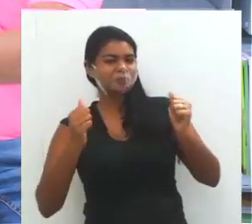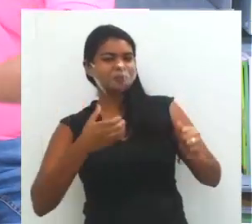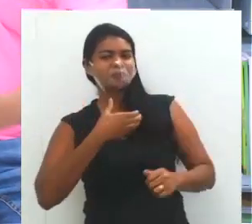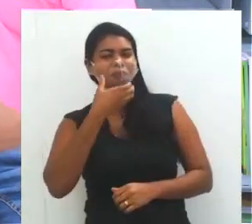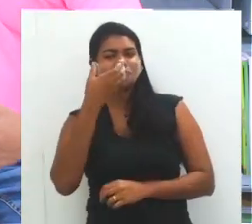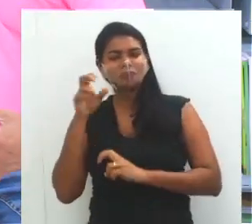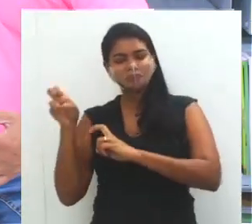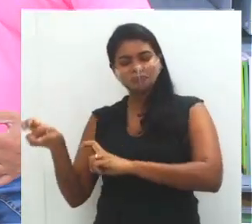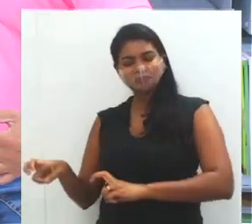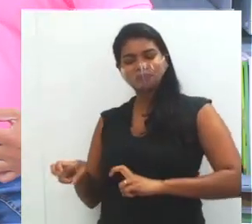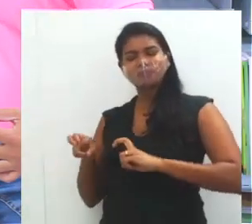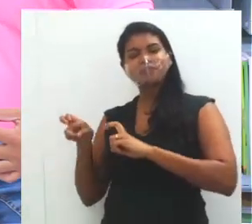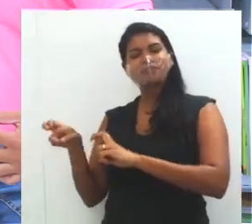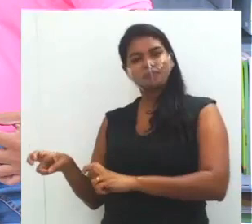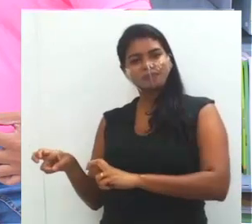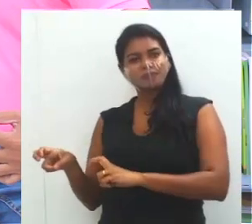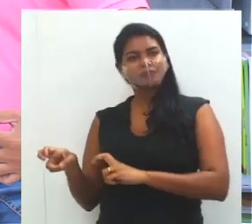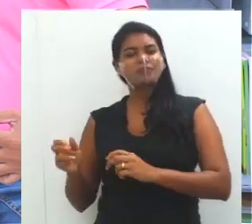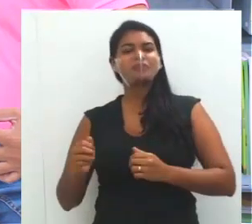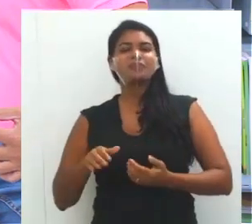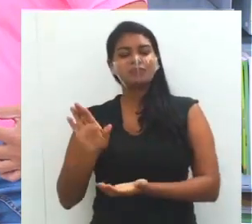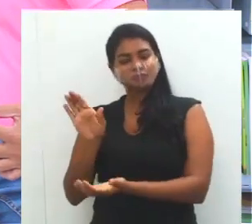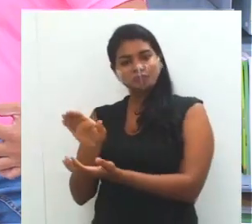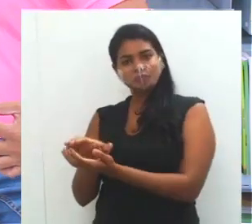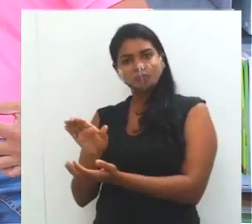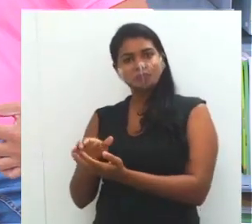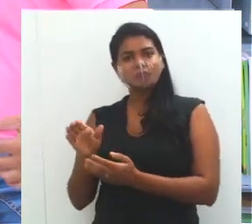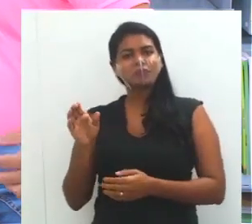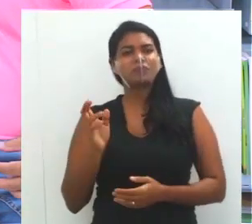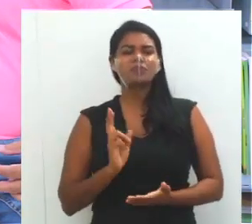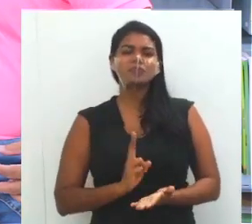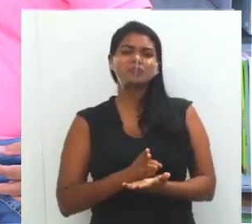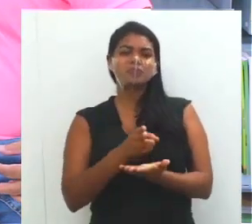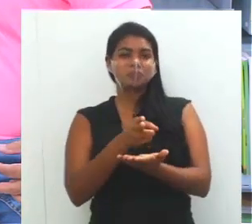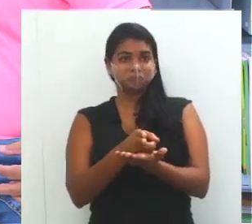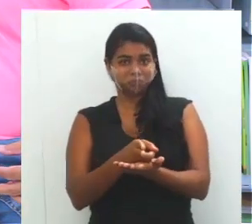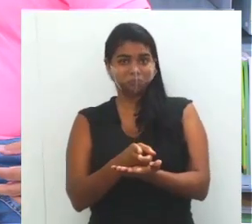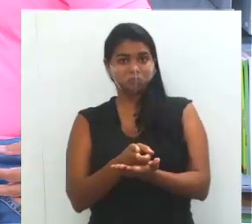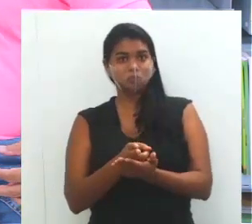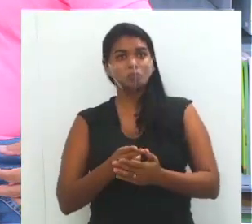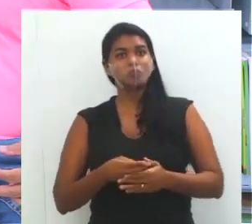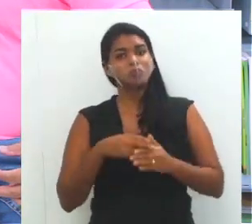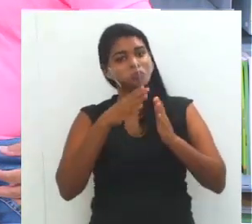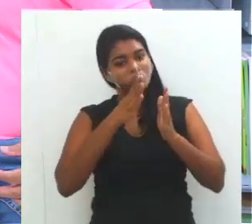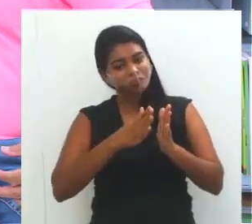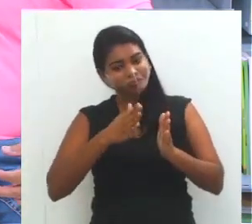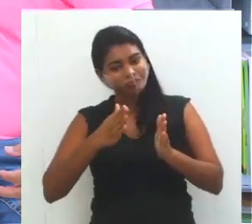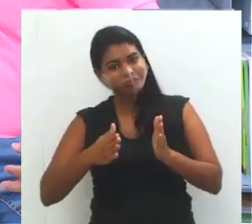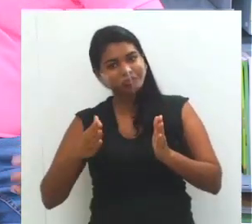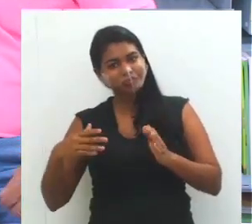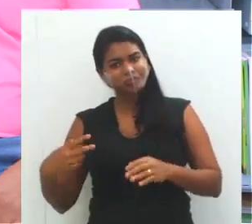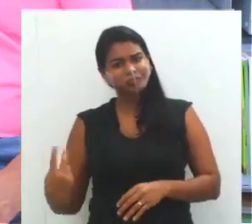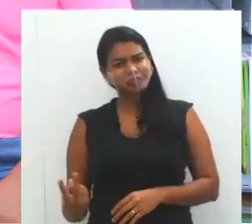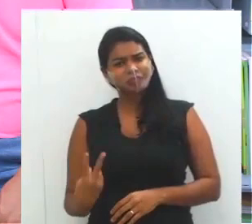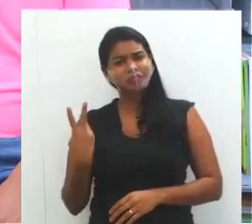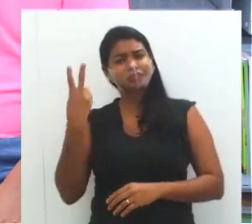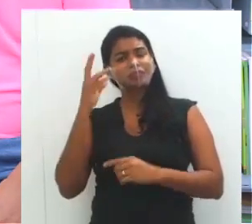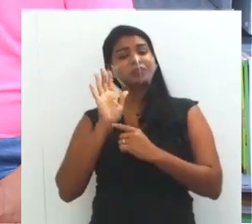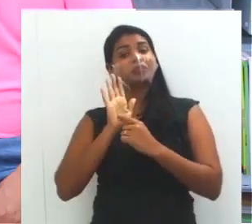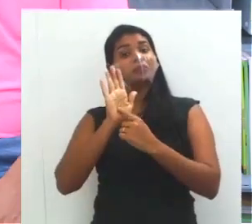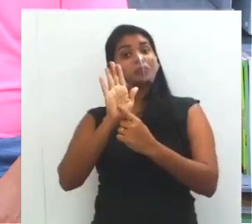voz do sertão nordestino e mais pernambucano. Lembrando sempre que a nossa série, ela tenta